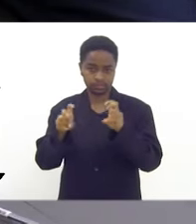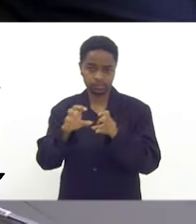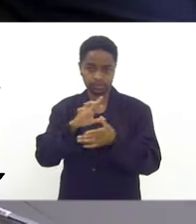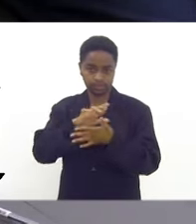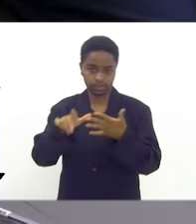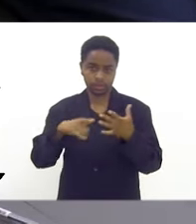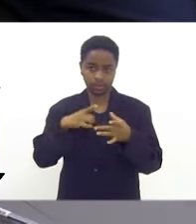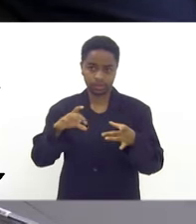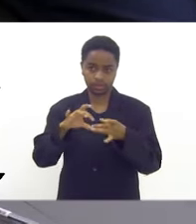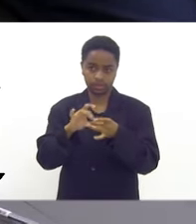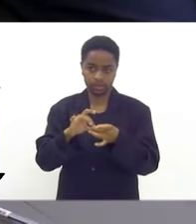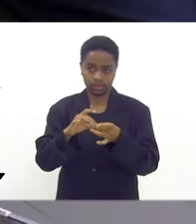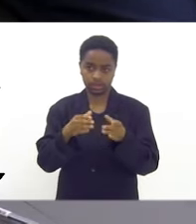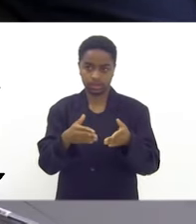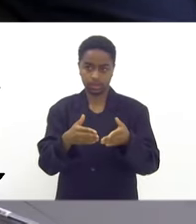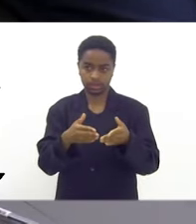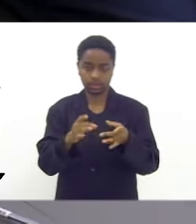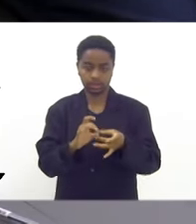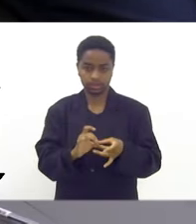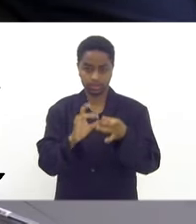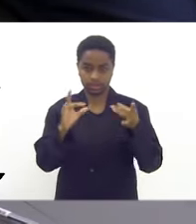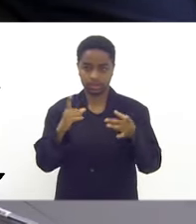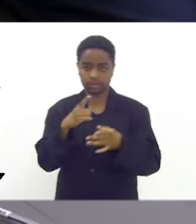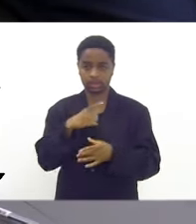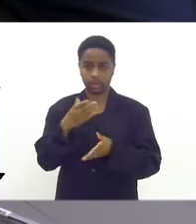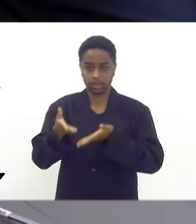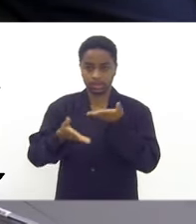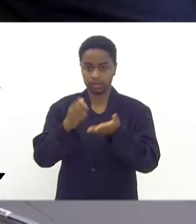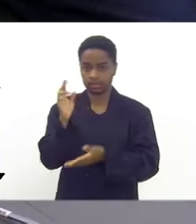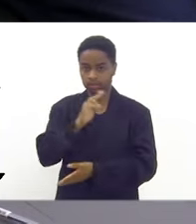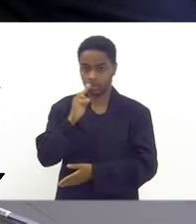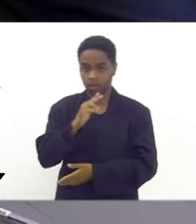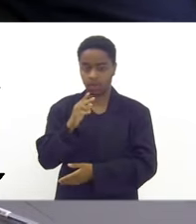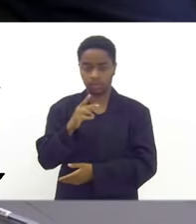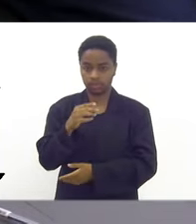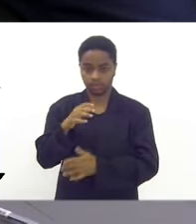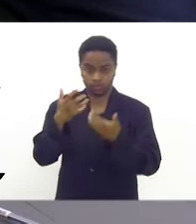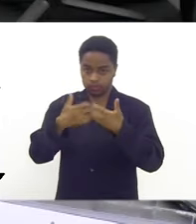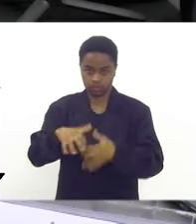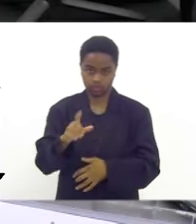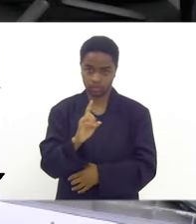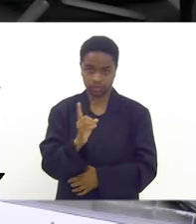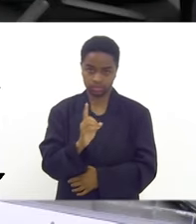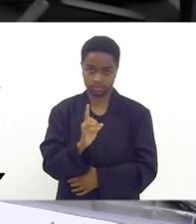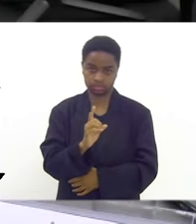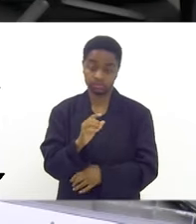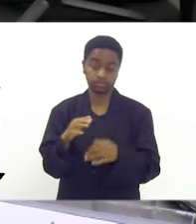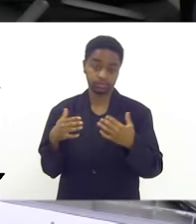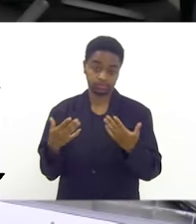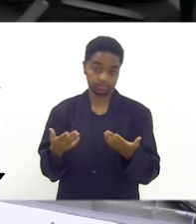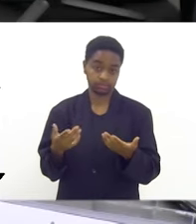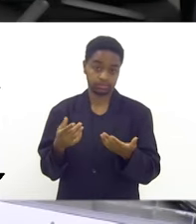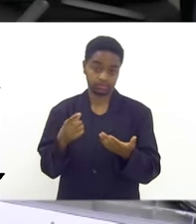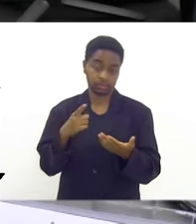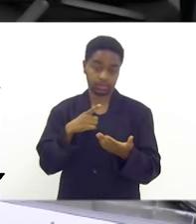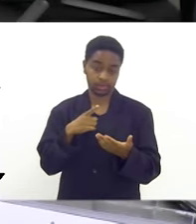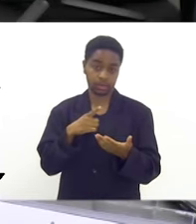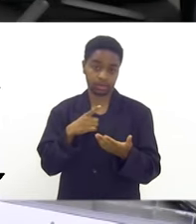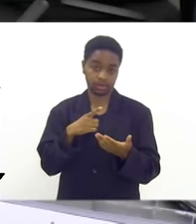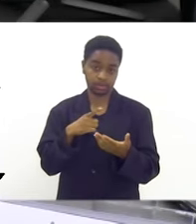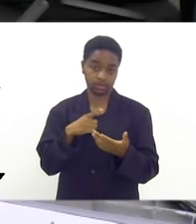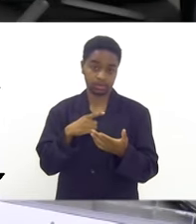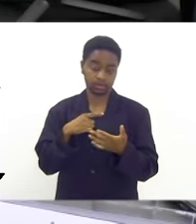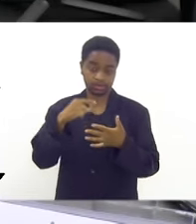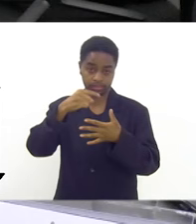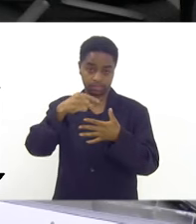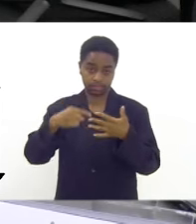licenciamento Você tem o centro de atendimento de emergência do porto que simplesmente não existe não funciona né isso tá tudo eh pelo licenciamento